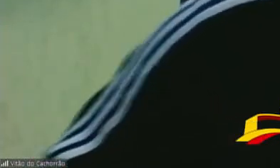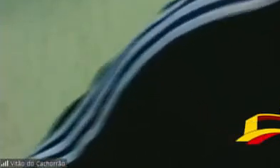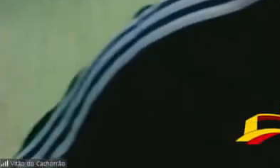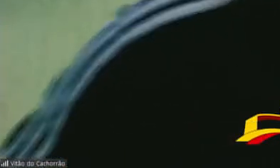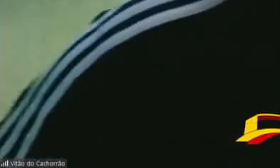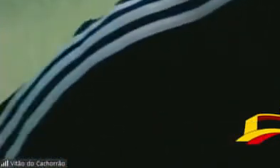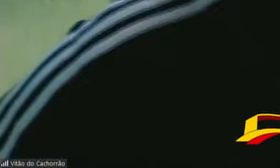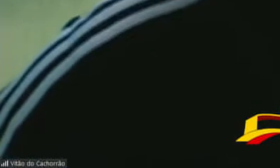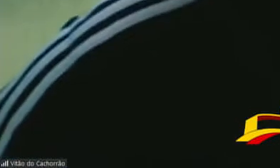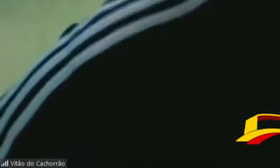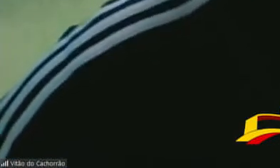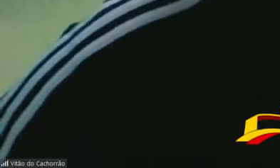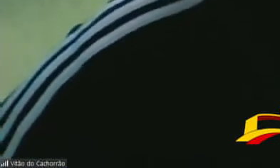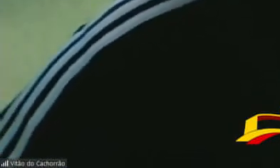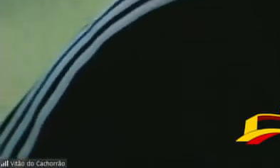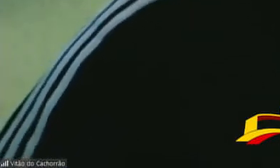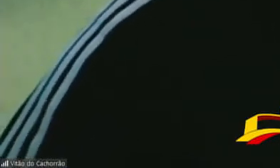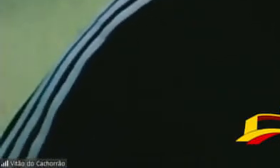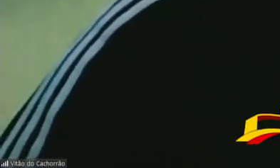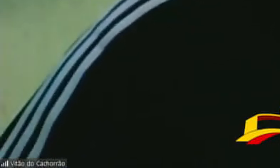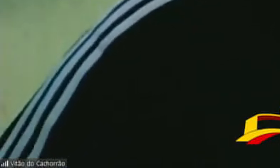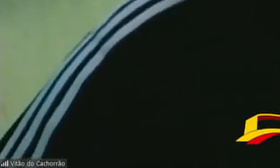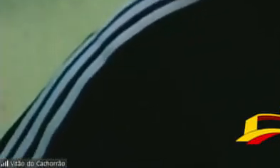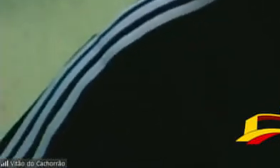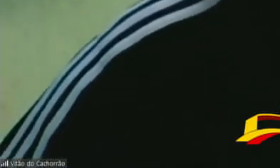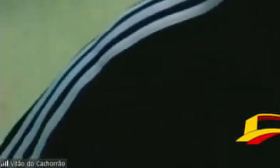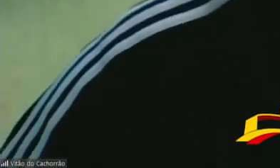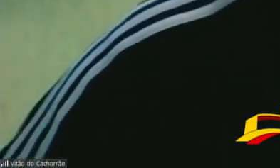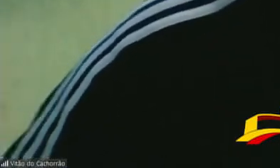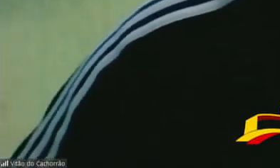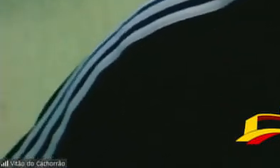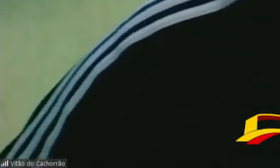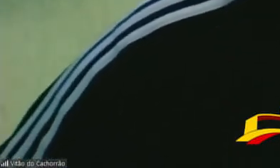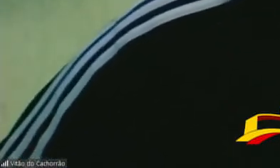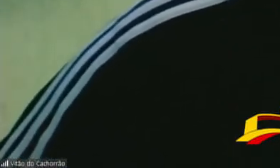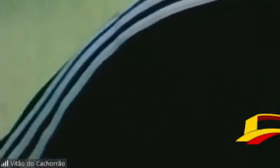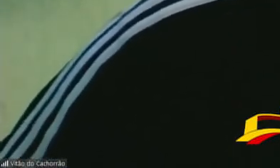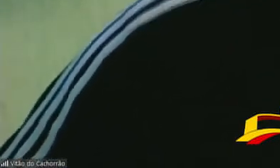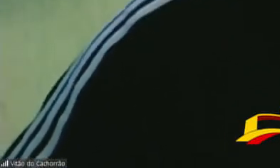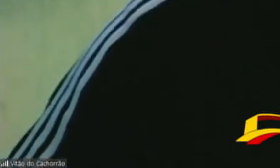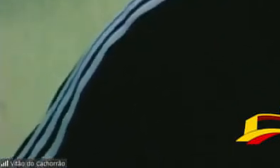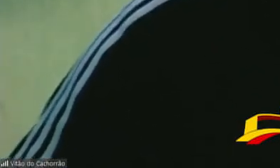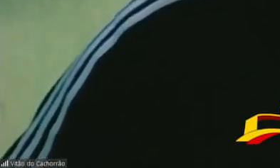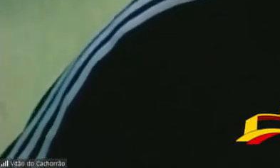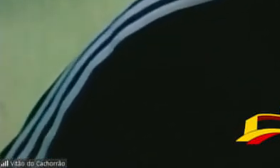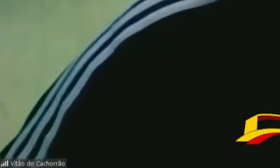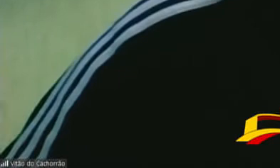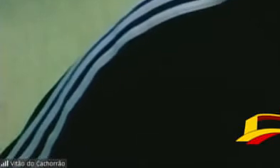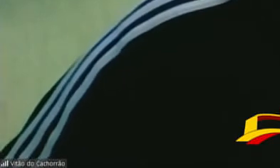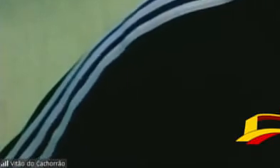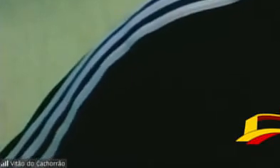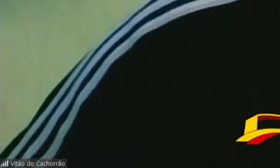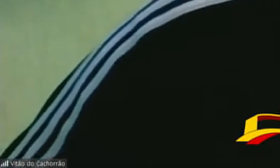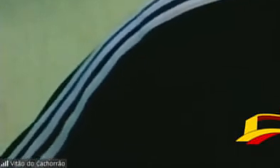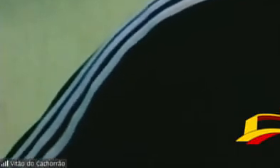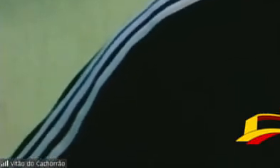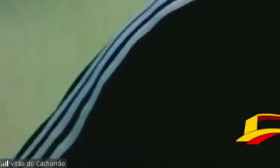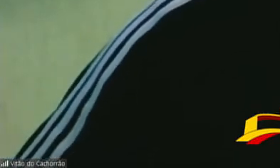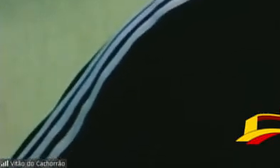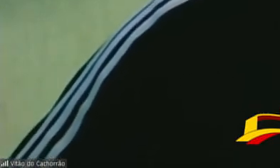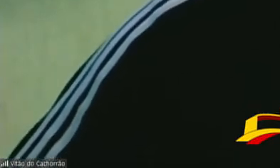marginais têm acesso ao estacionamento do carro dos professores. Virou um verdadeiro esconderijo de